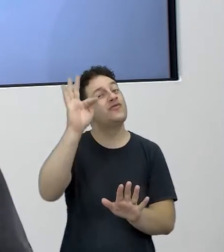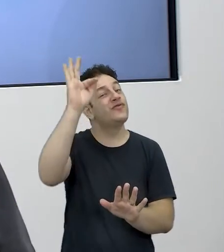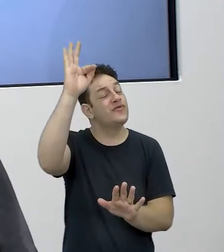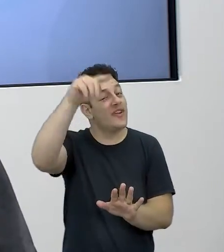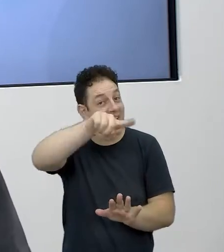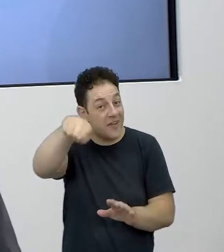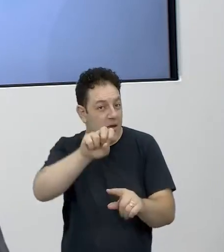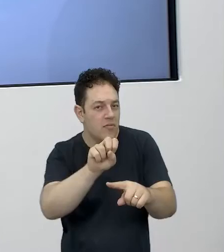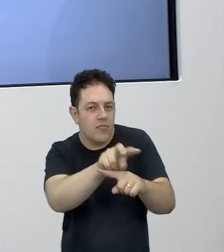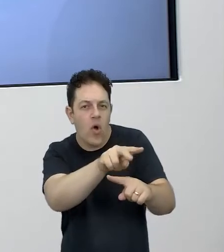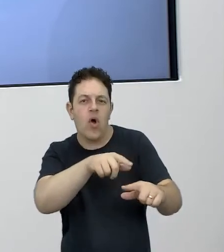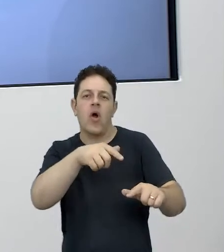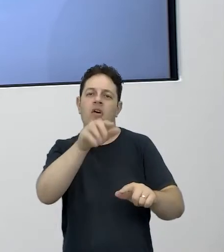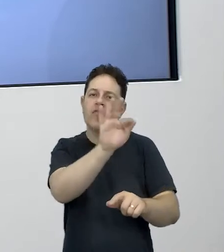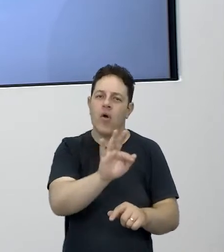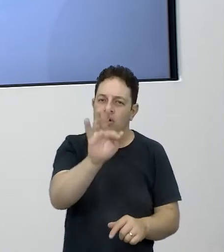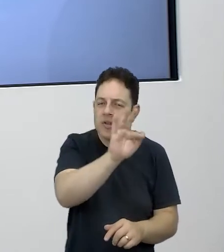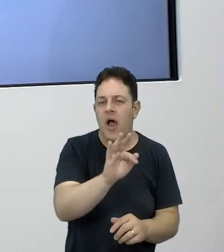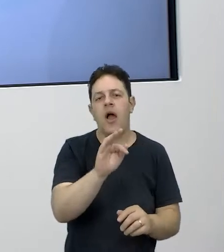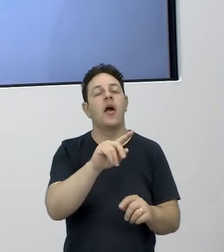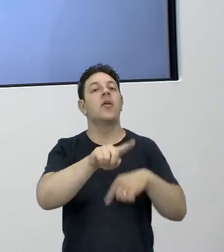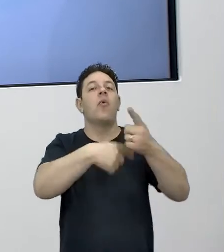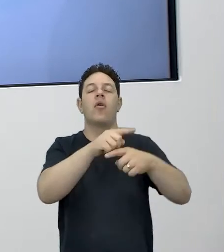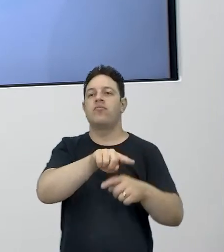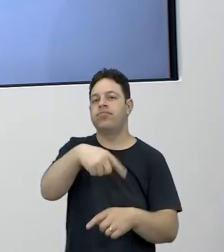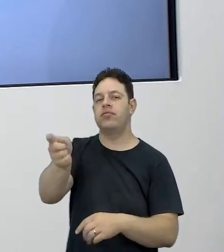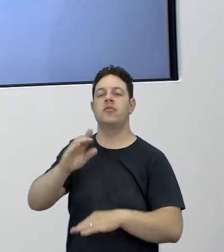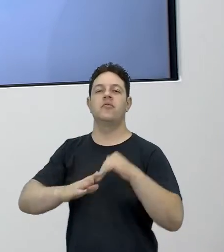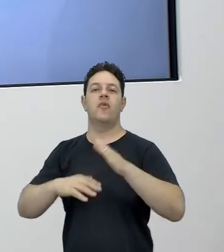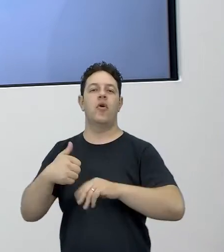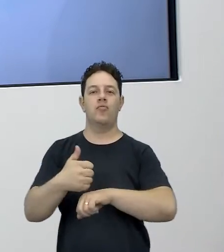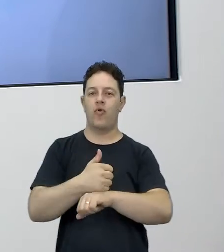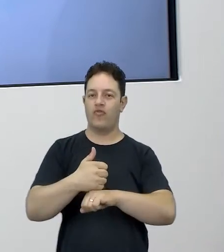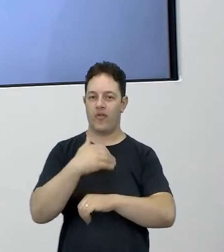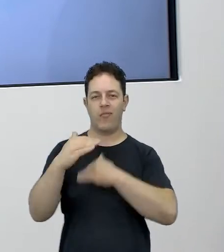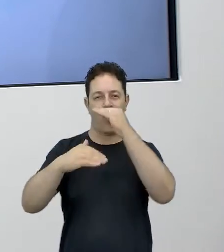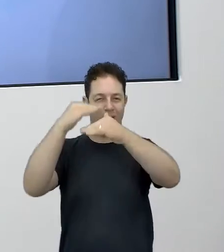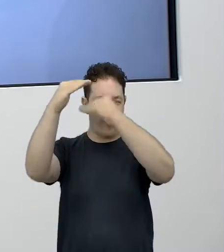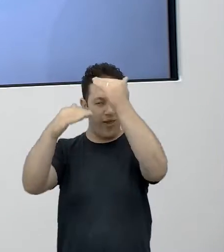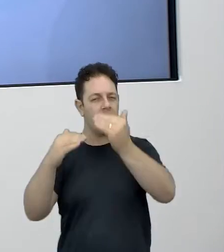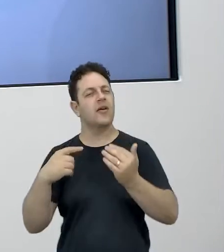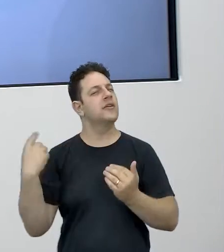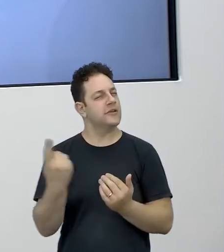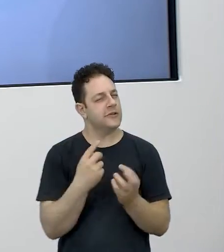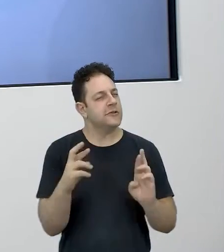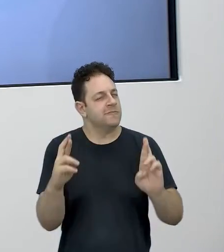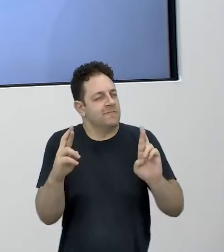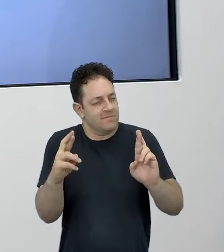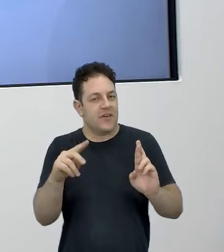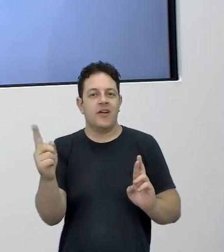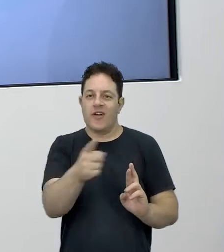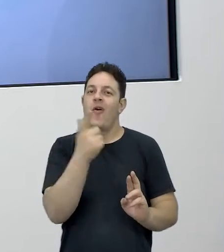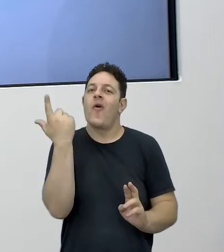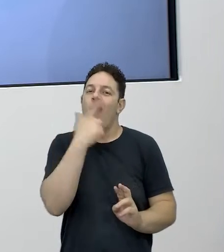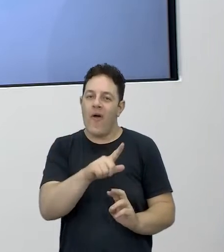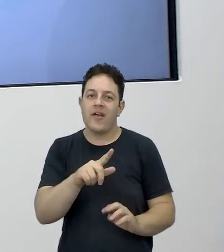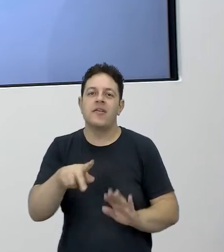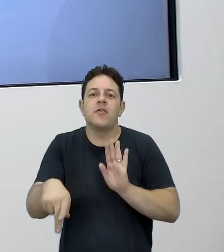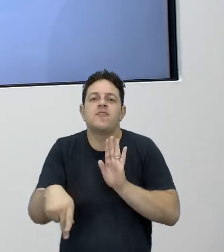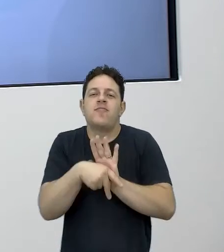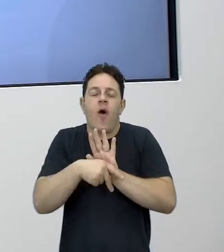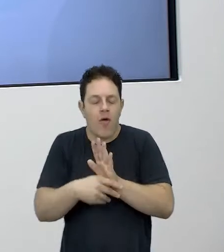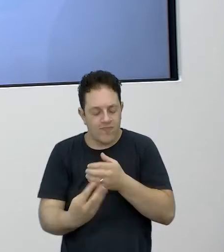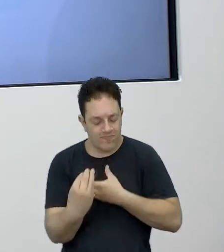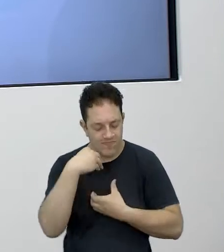a ingressar numa vida acadêmica, numa vida profissional. A gente torce aqui de verdade para que vocês tenham um ofício. Algo que